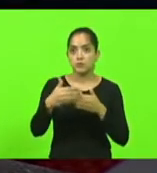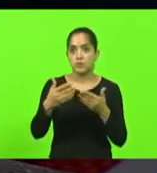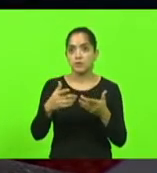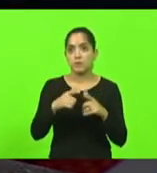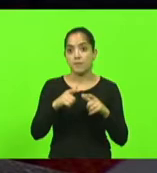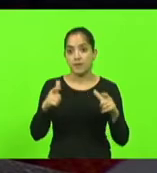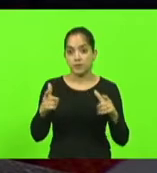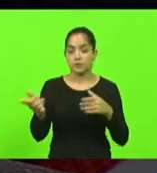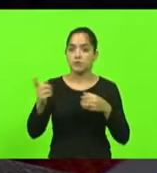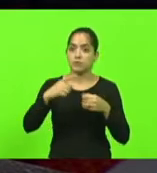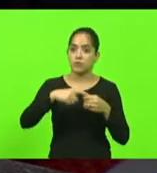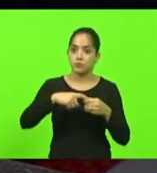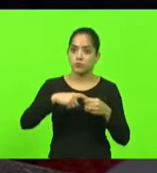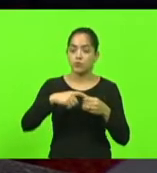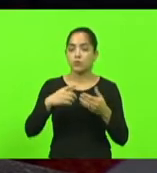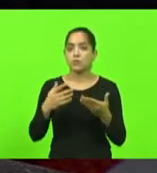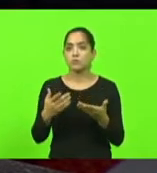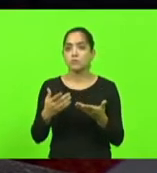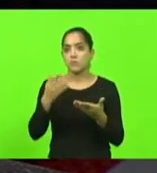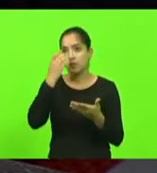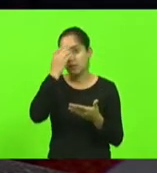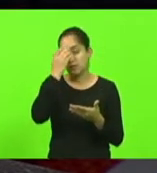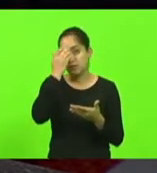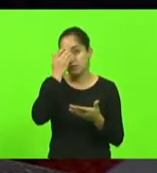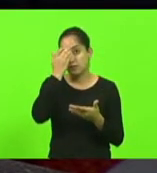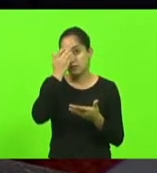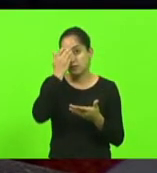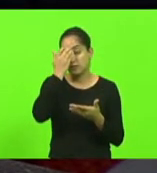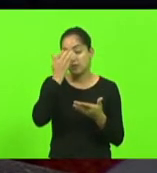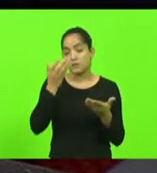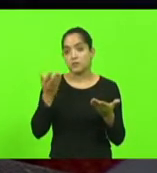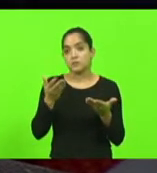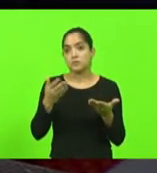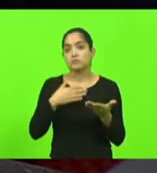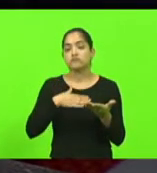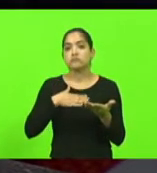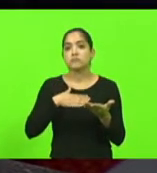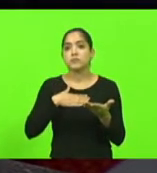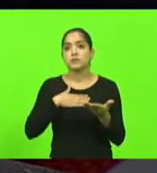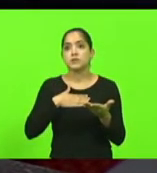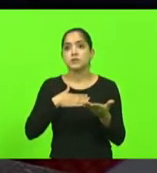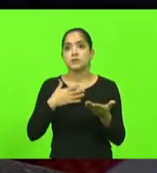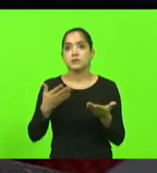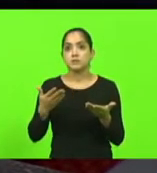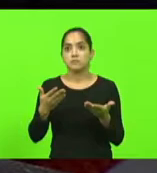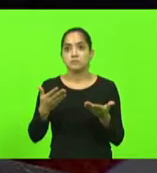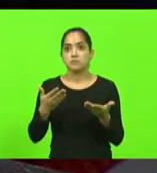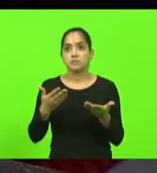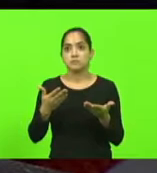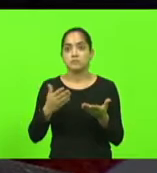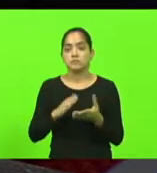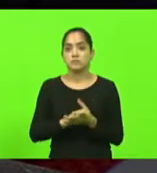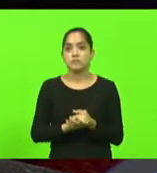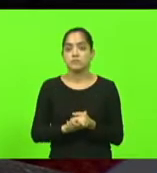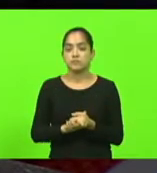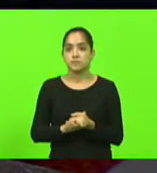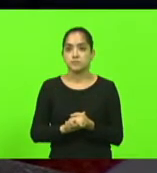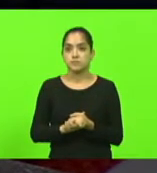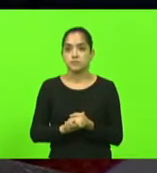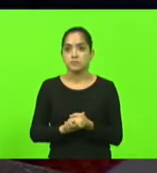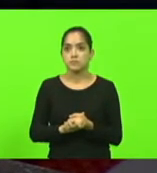parte retomando. Eu apenas queria, senhor presidente, nós temos, não chegamos ainda a um terço